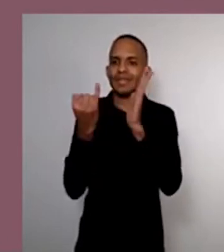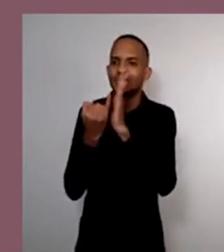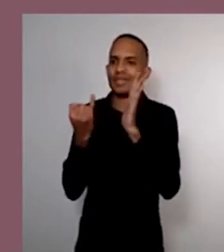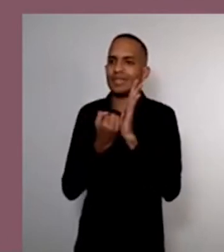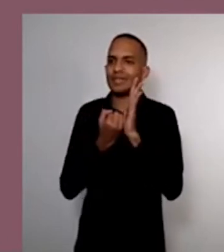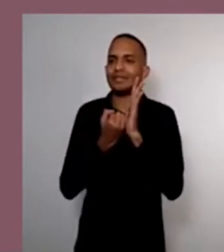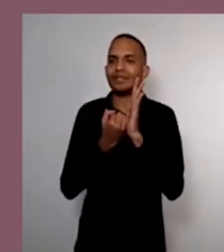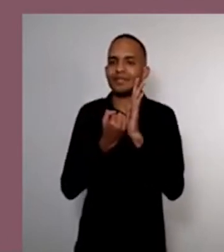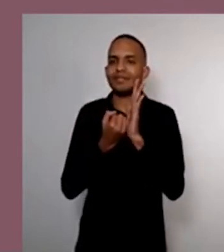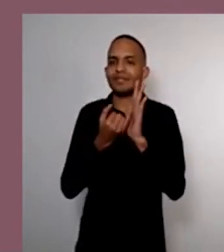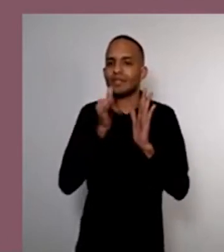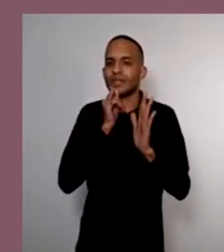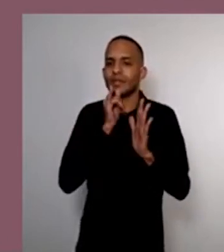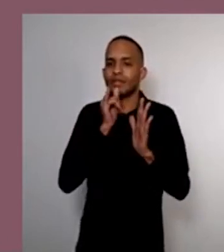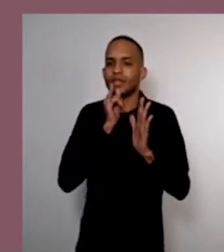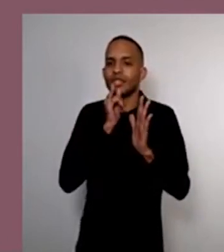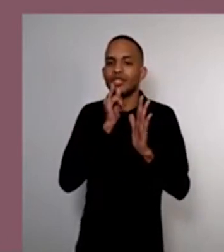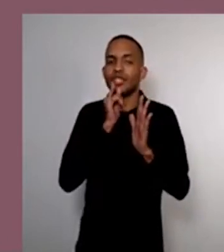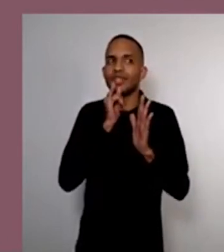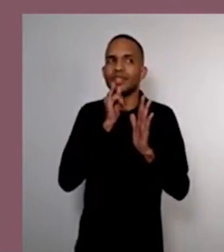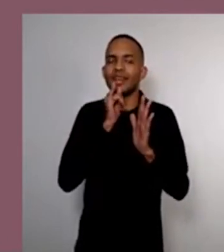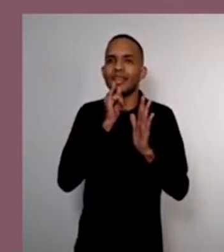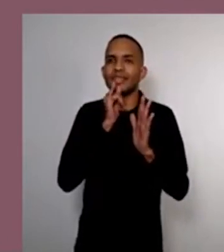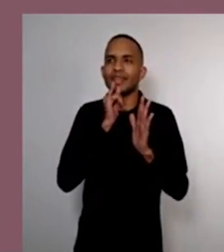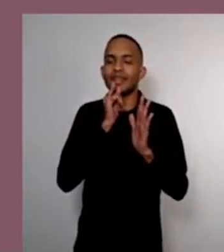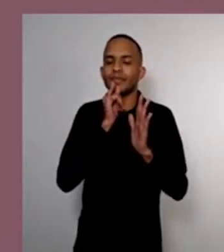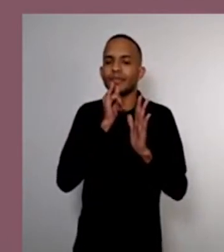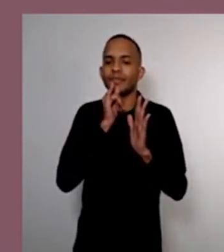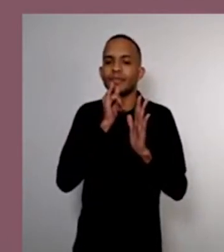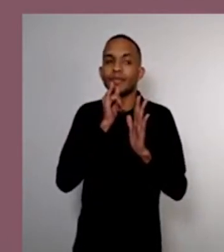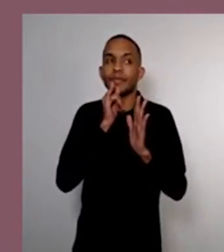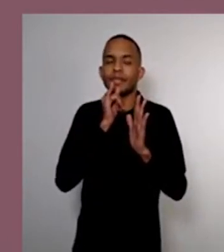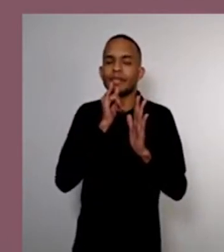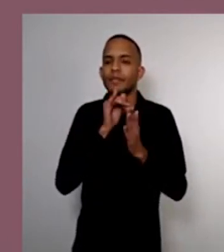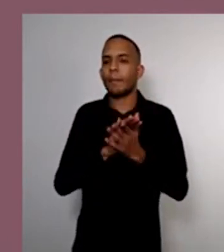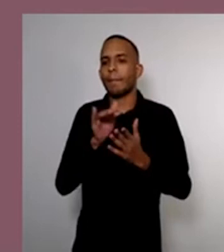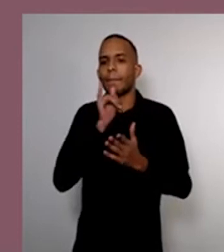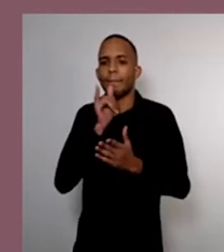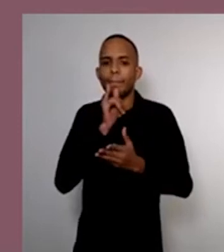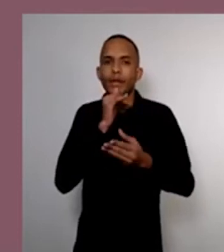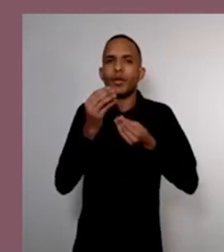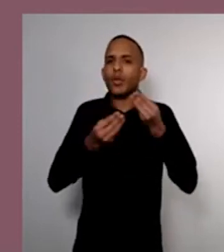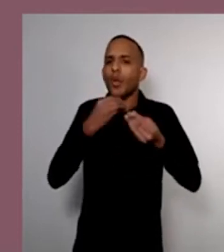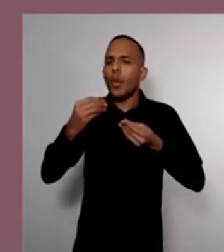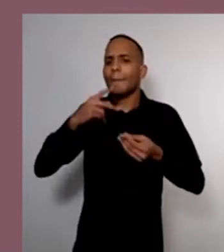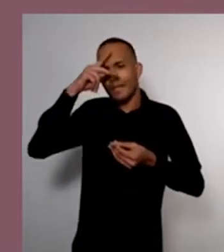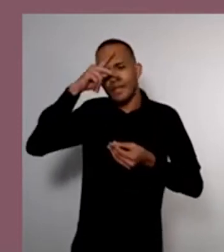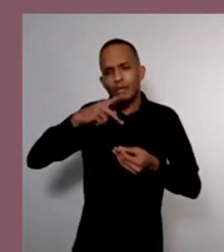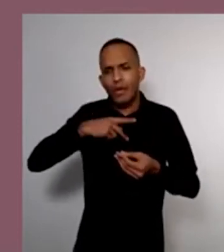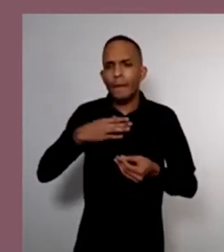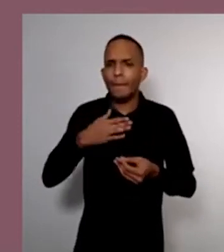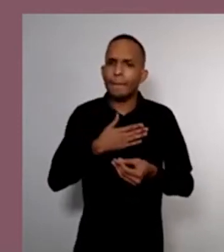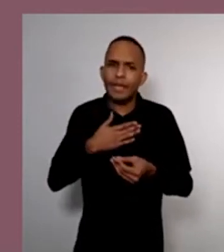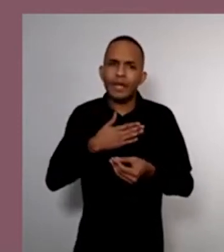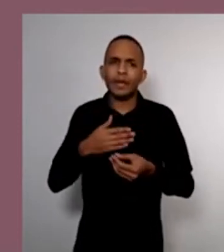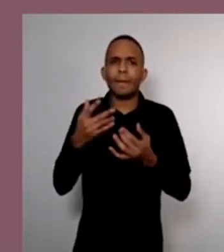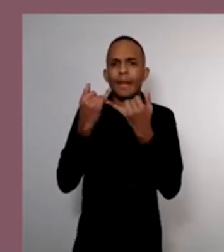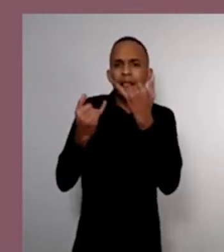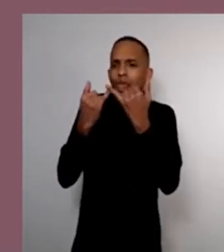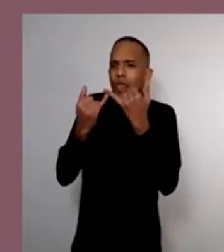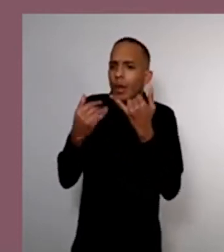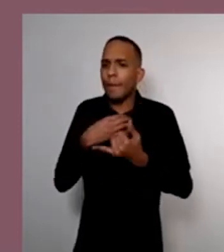os meus, na minha relação com a minha... Com os meus, com os que são parecidos comigo, com os